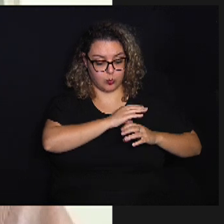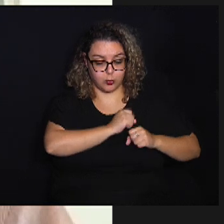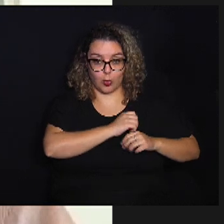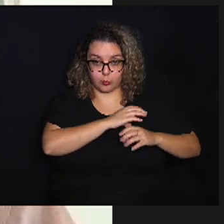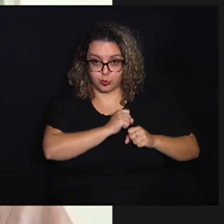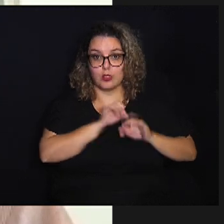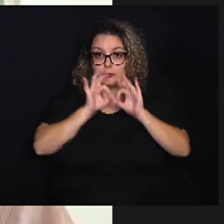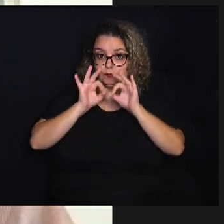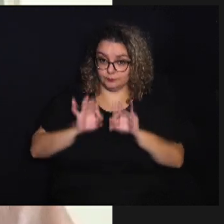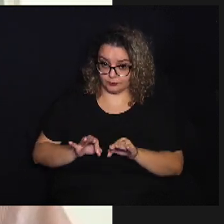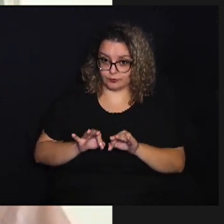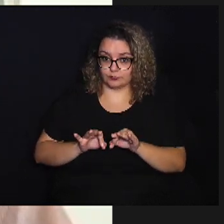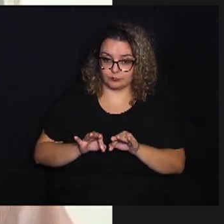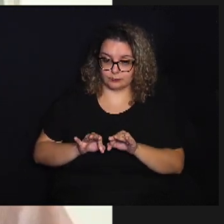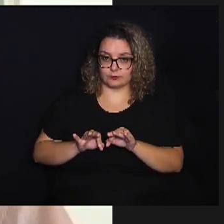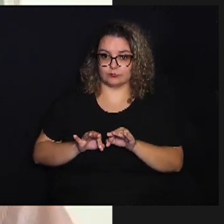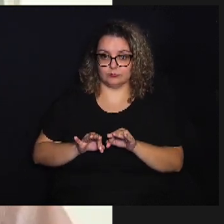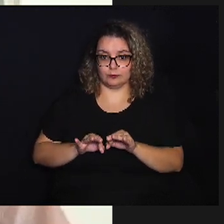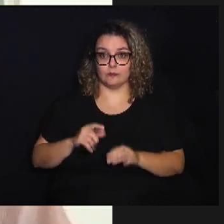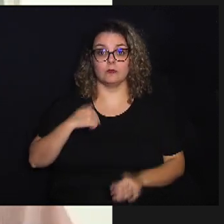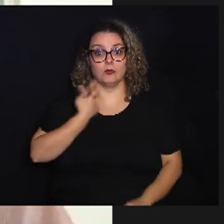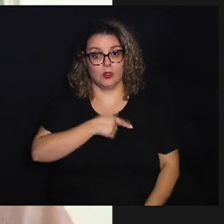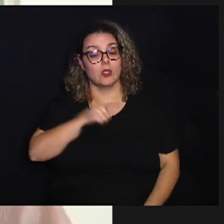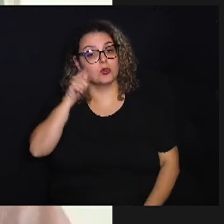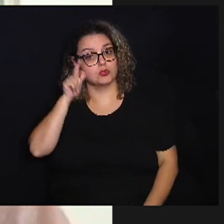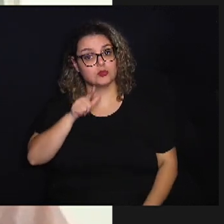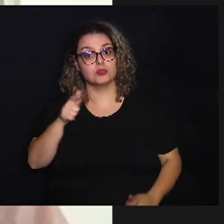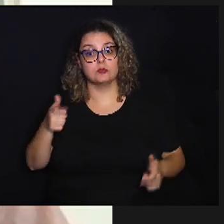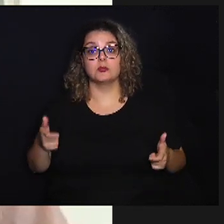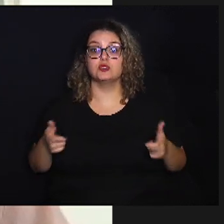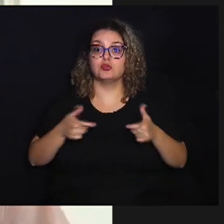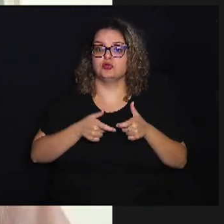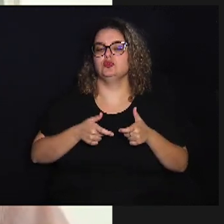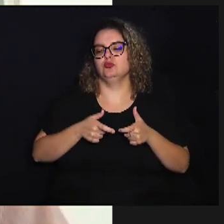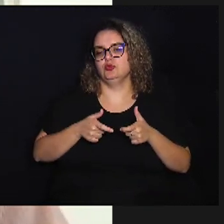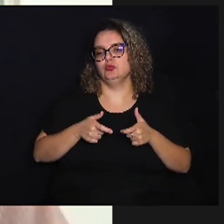funcionando adequadamente, a gente consegue diminuir a chance